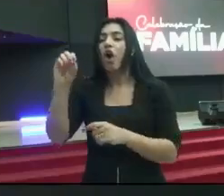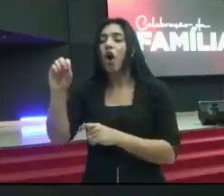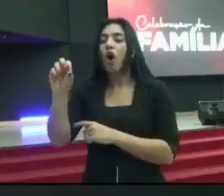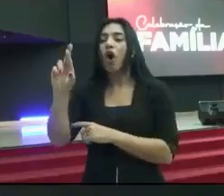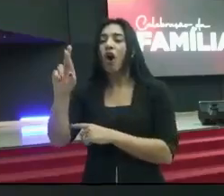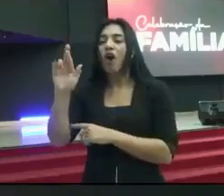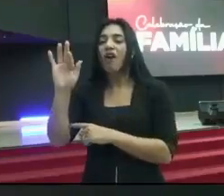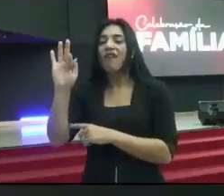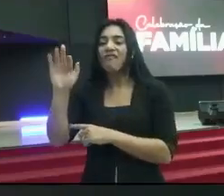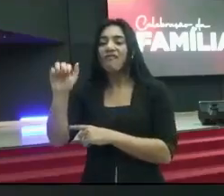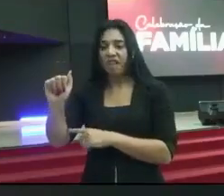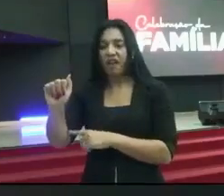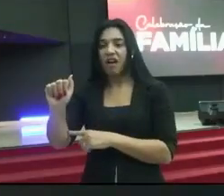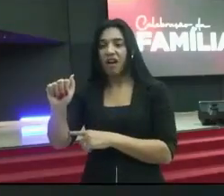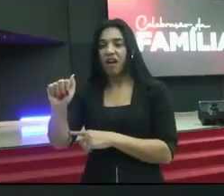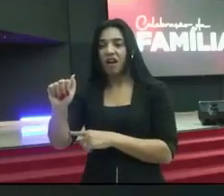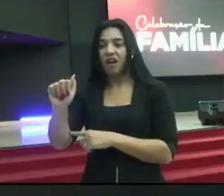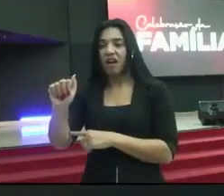Alguém tem alguma revelação?